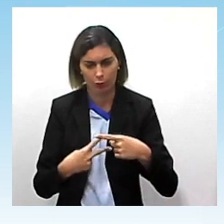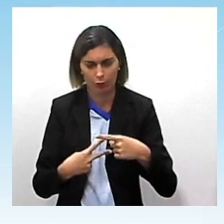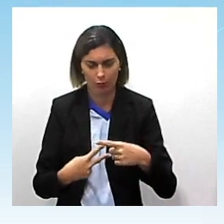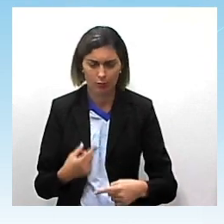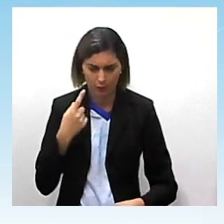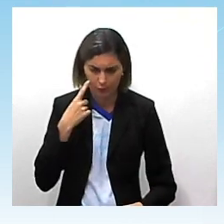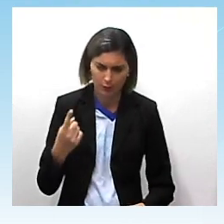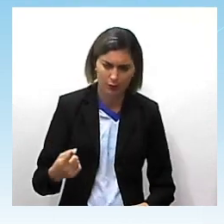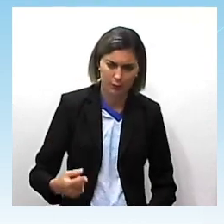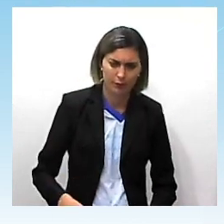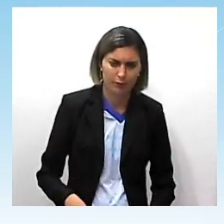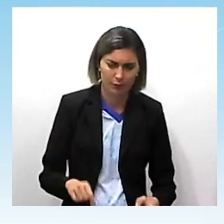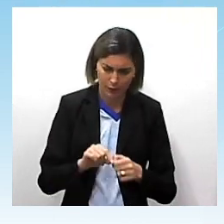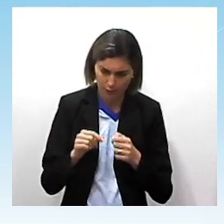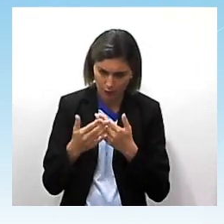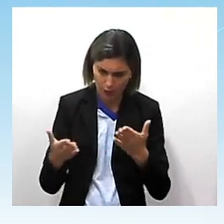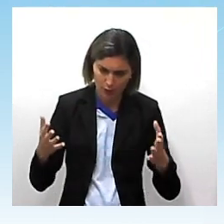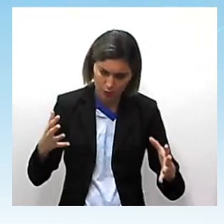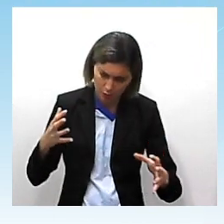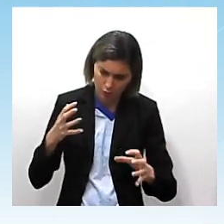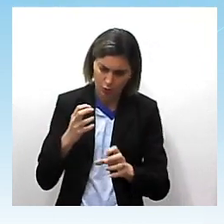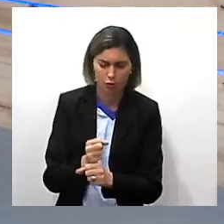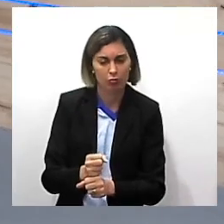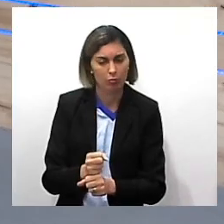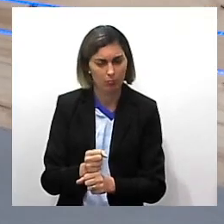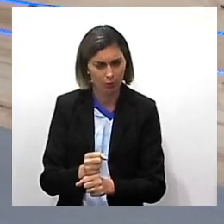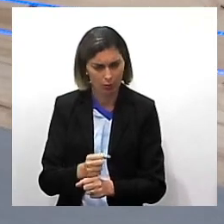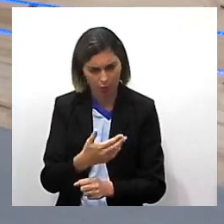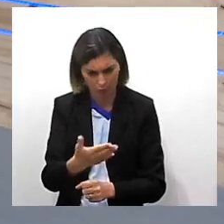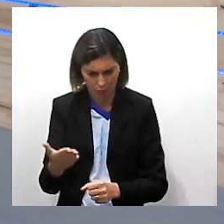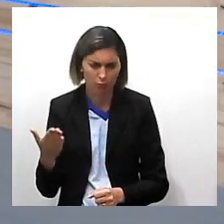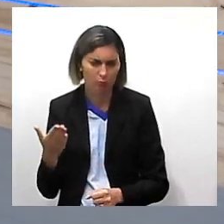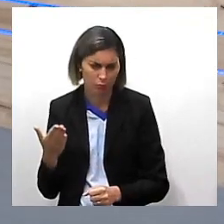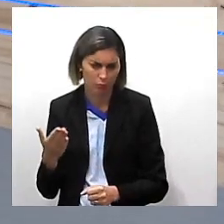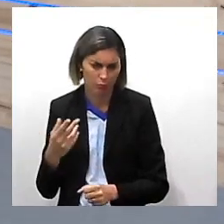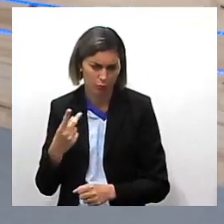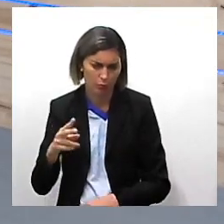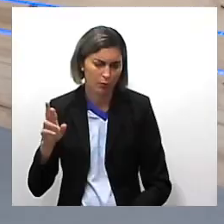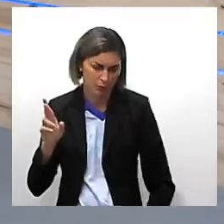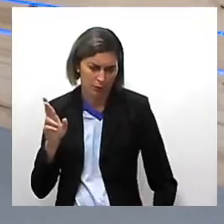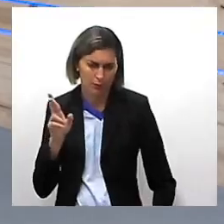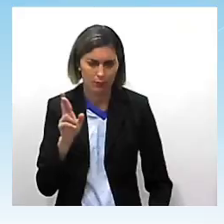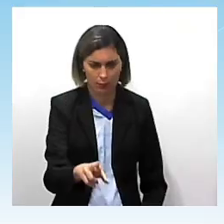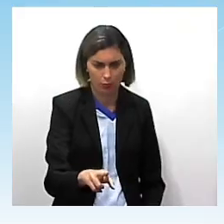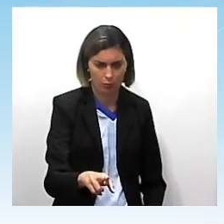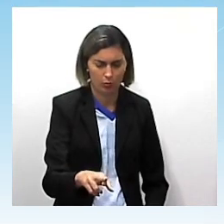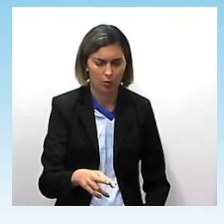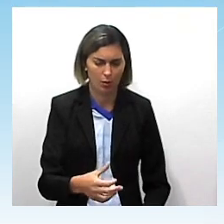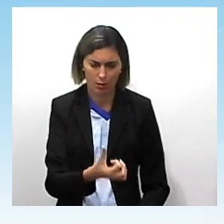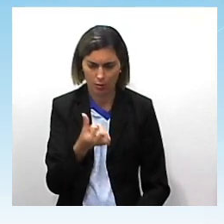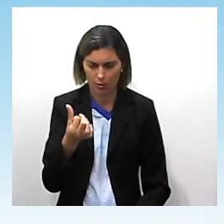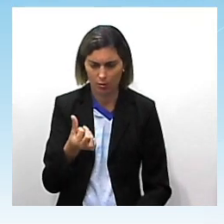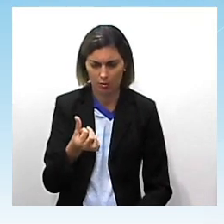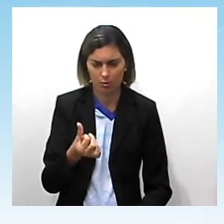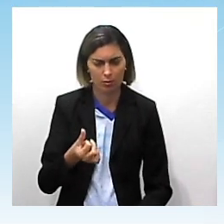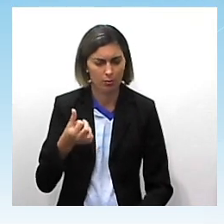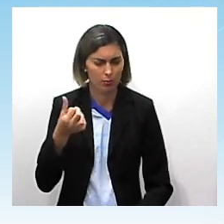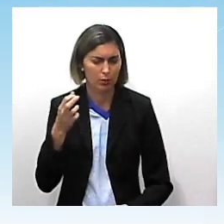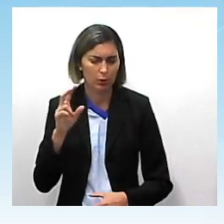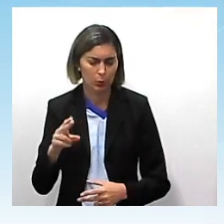2. Galera, faz essa soma daí e faz a tua resposta. S6 igual